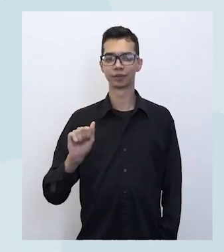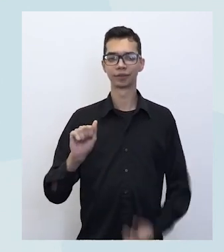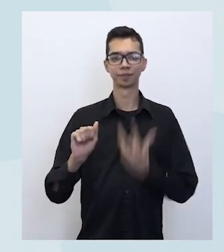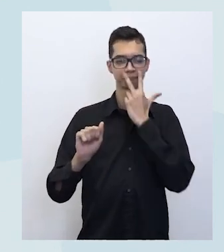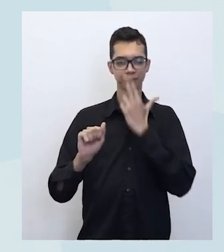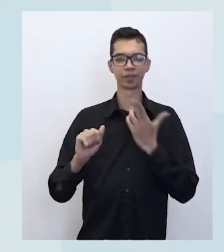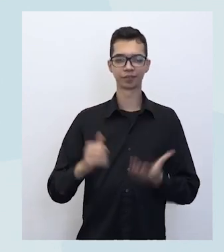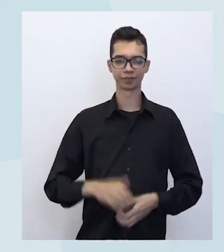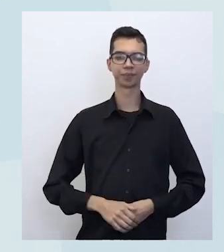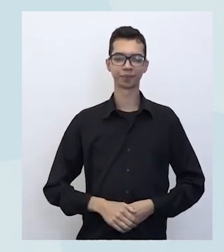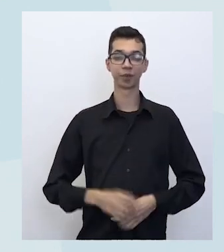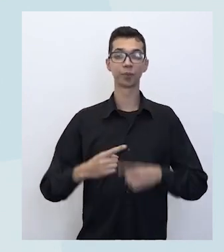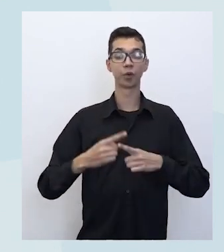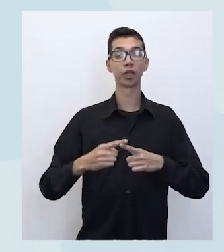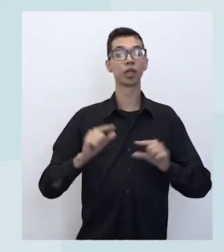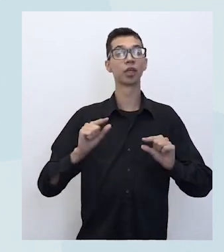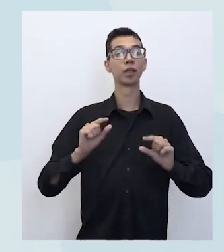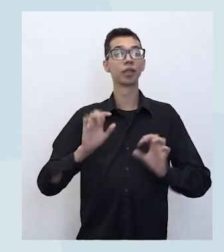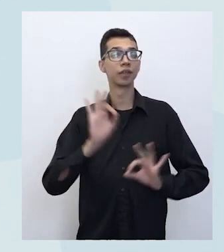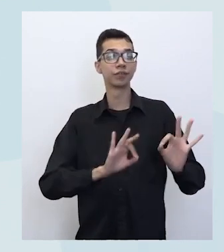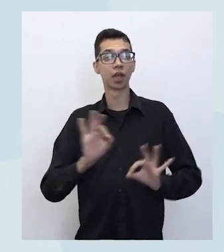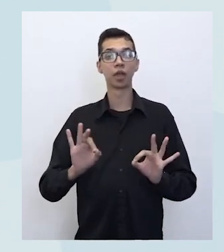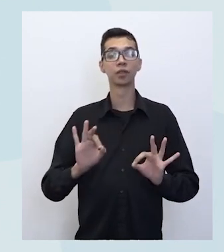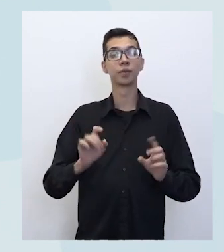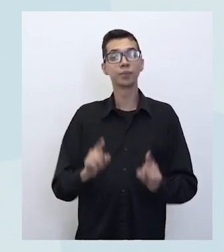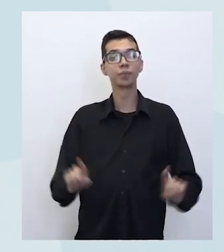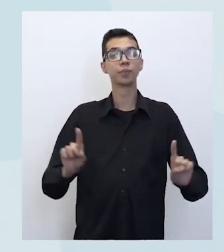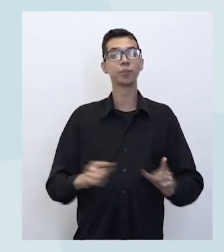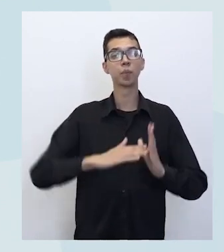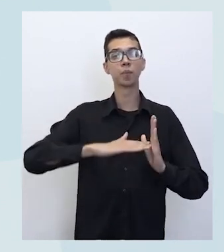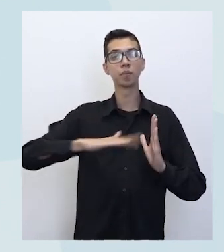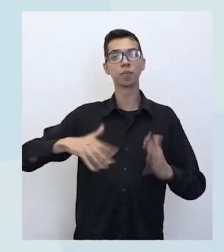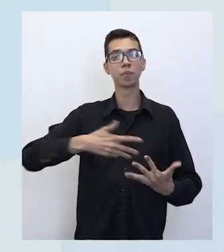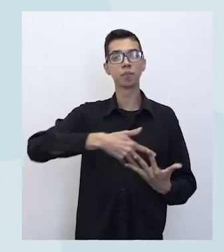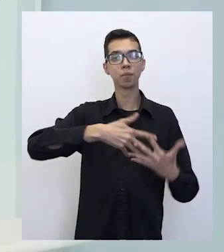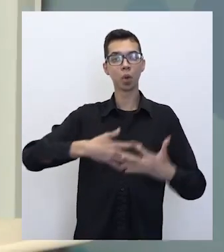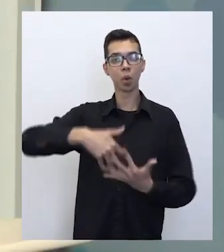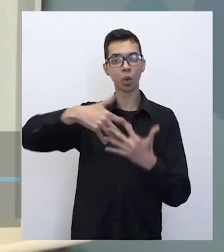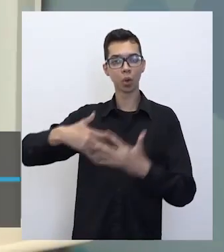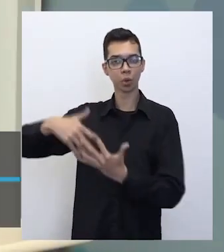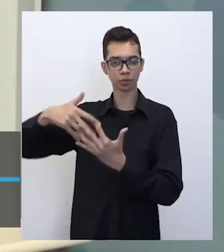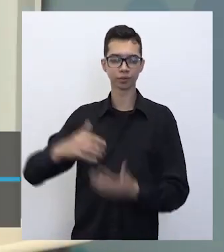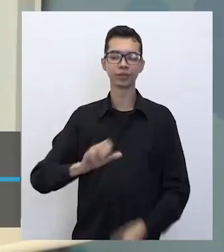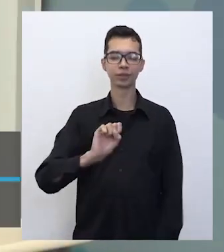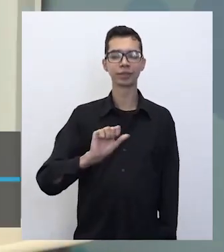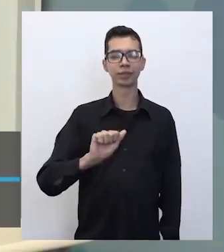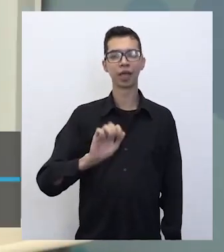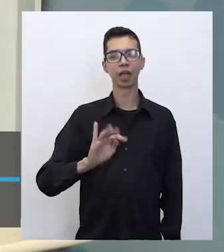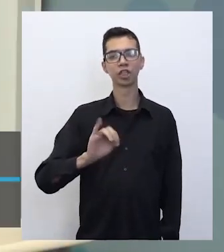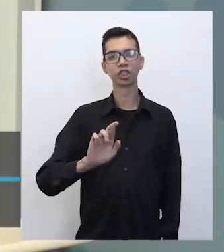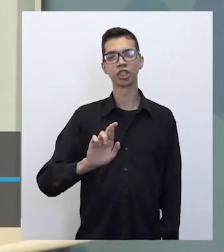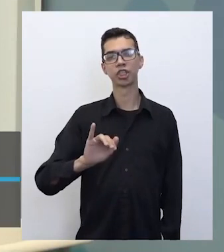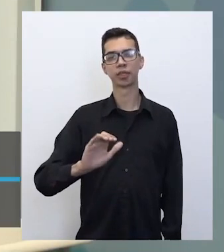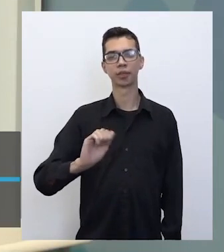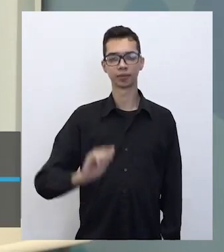gerar musicalidade. Lembrando que isso é uma cantiga, né? Uma cantiga satírica, né? Uma cantiga satírica, nesse caso, uma cantiga de